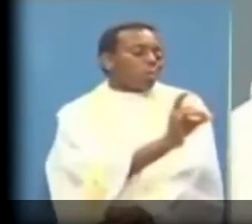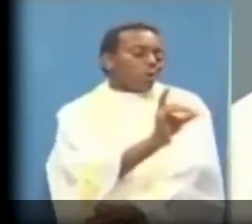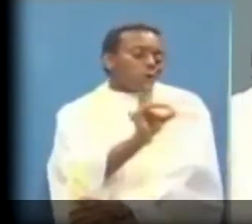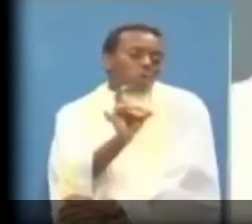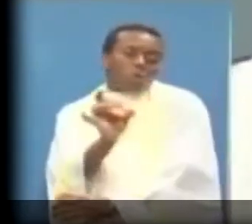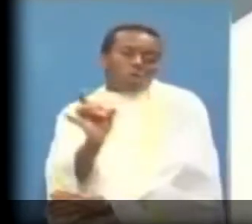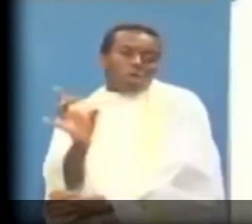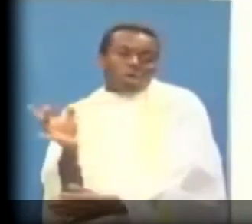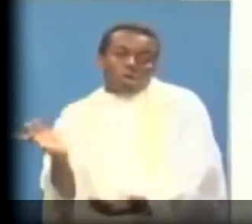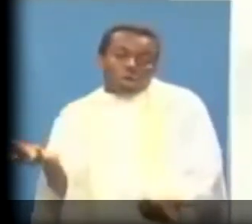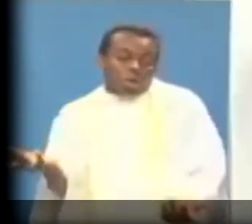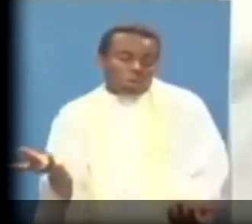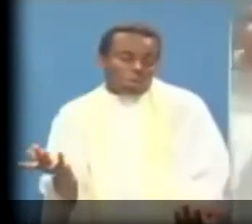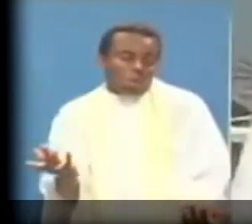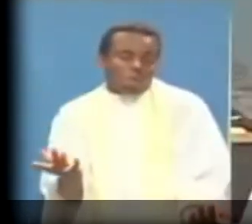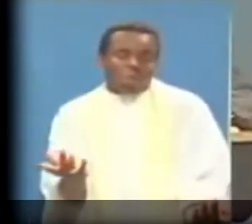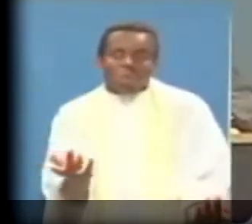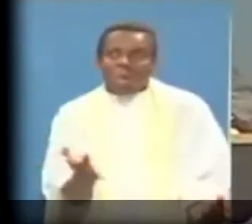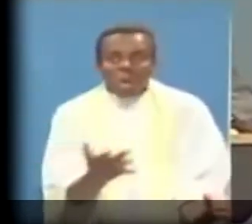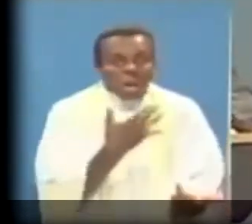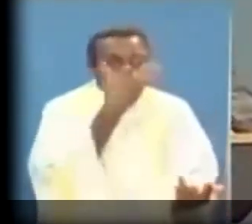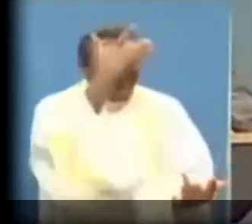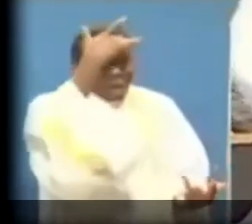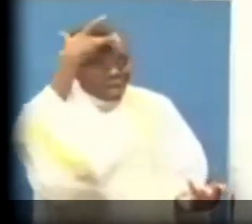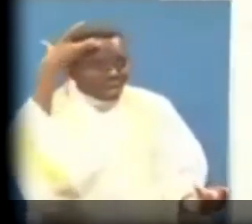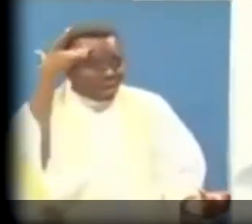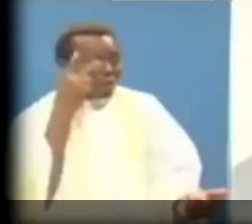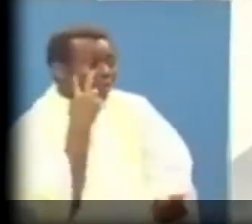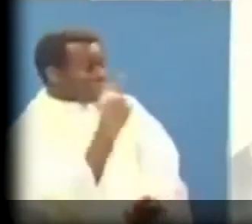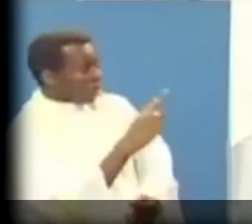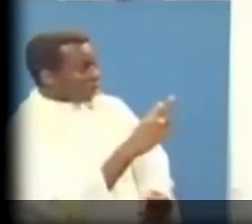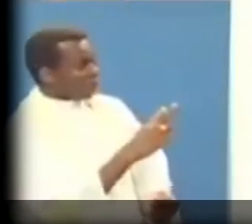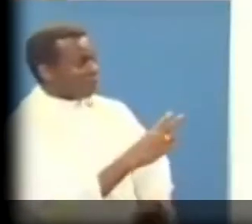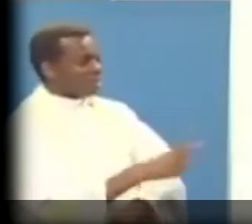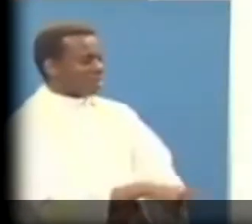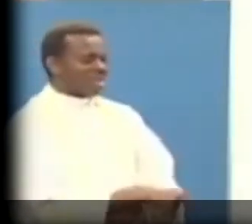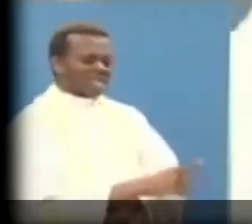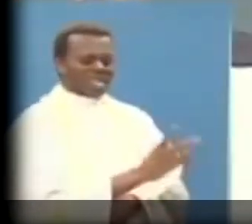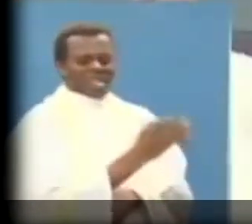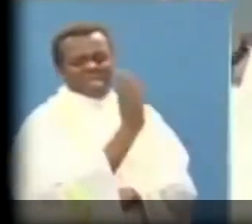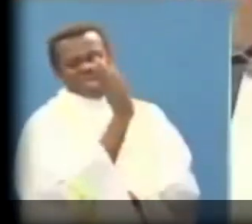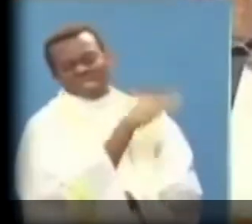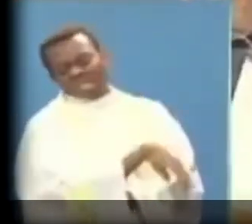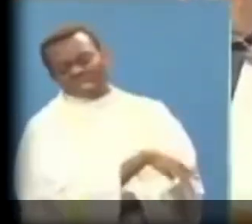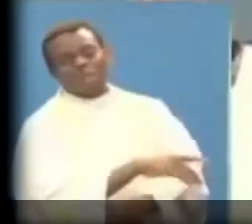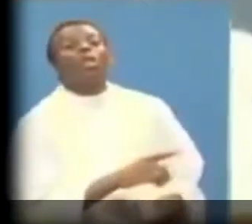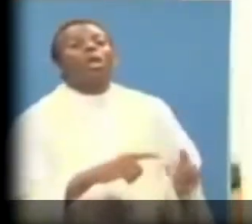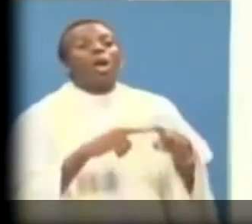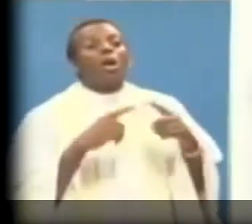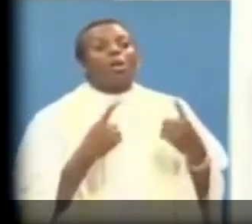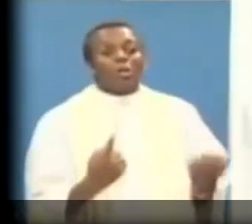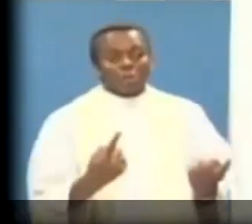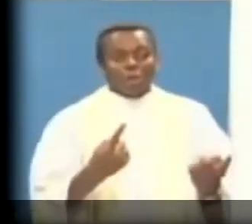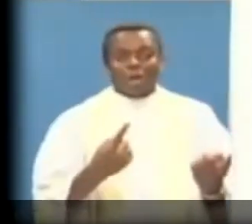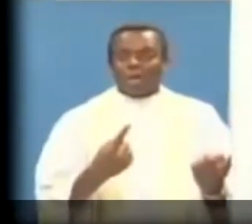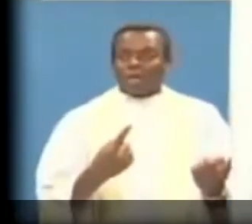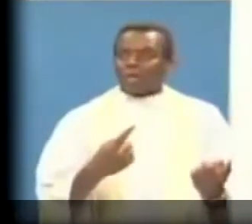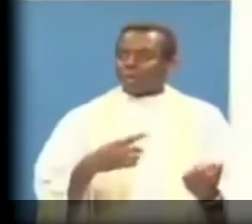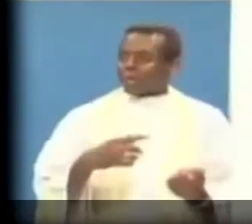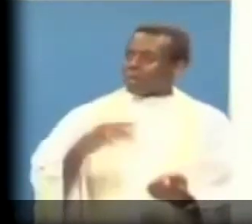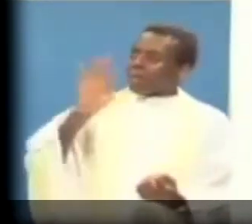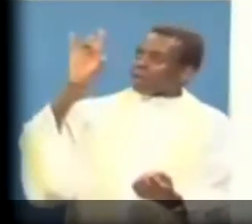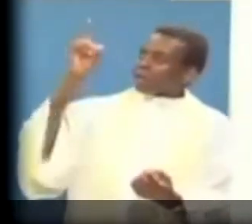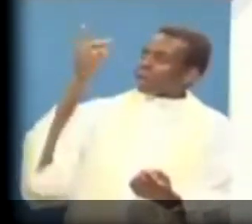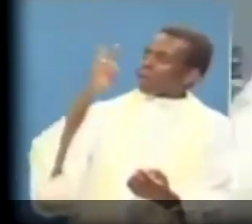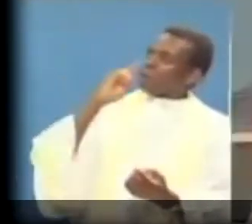daquilo que para o mundo não tem grande importância porque o Evangelho é muito claro aquilo que é importante para o